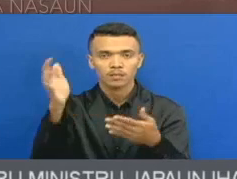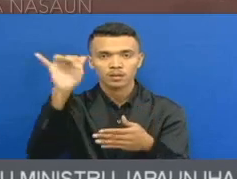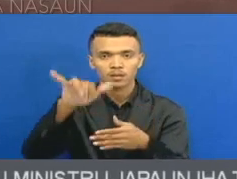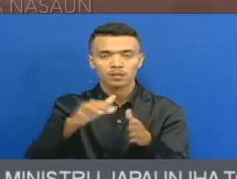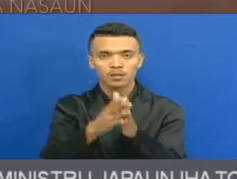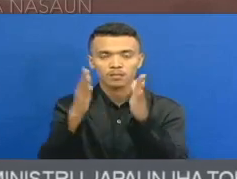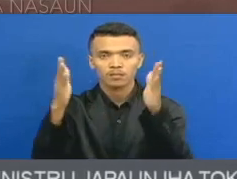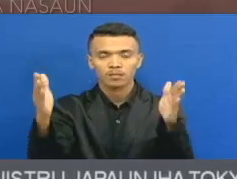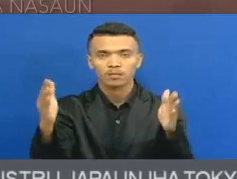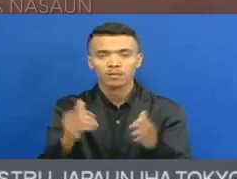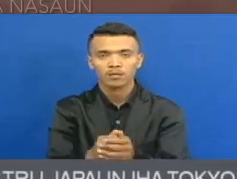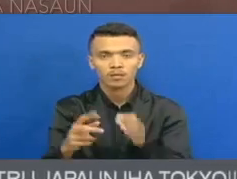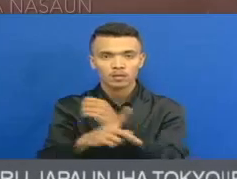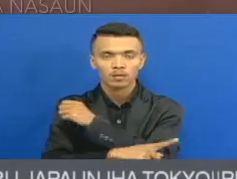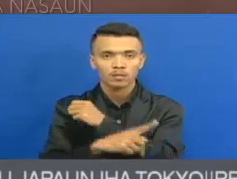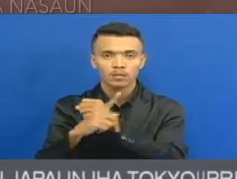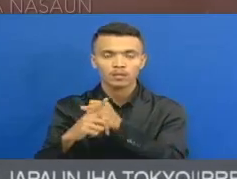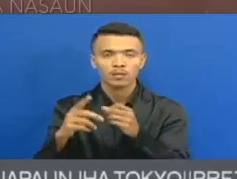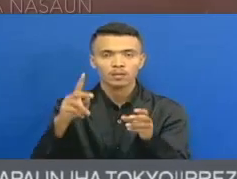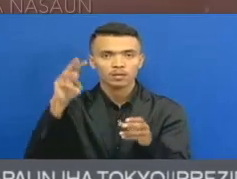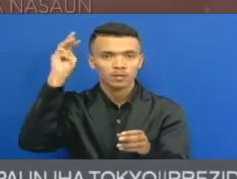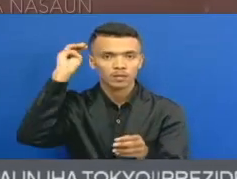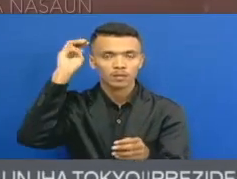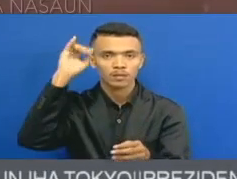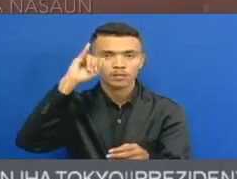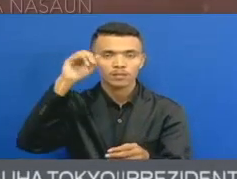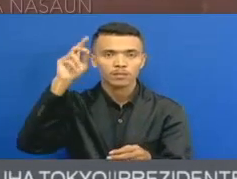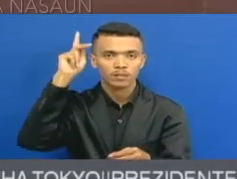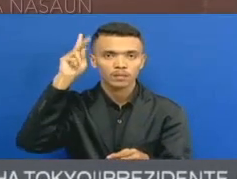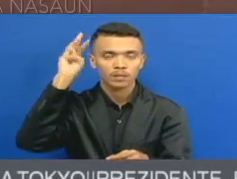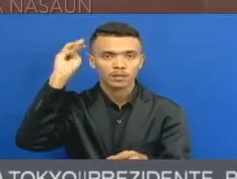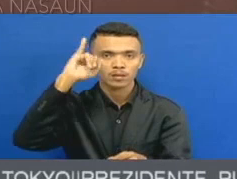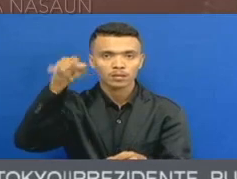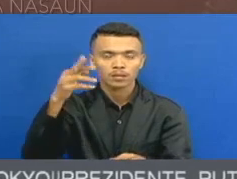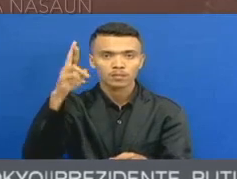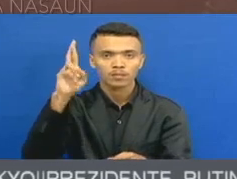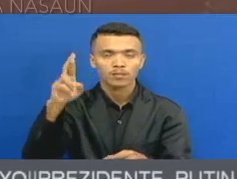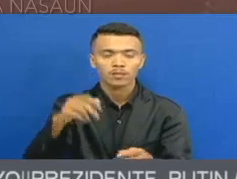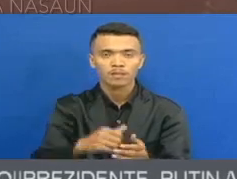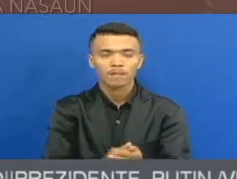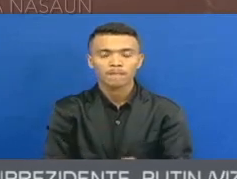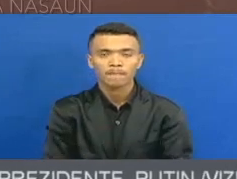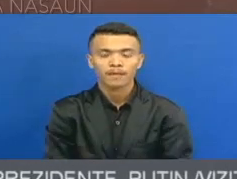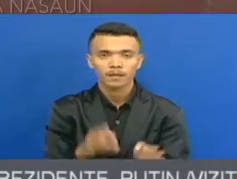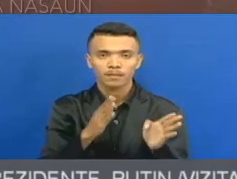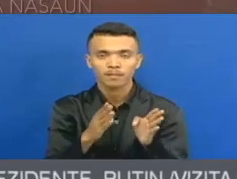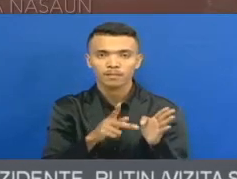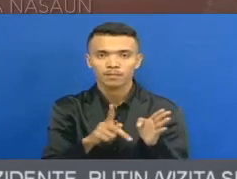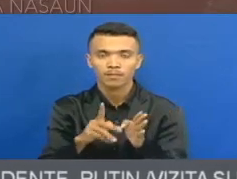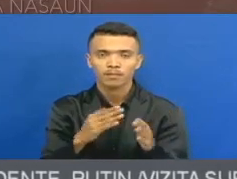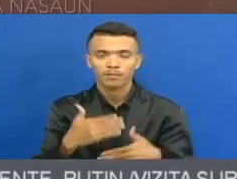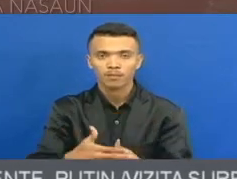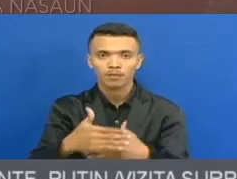ne caso inclui caso corrupção ne tambo iha procurador nia conta. Mas saída mai thare iha processo ne lara caso